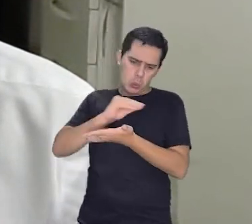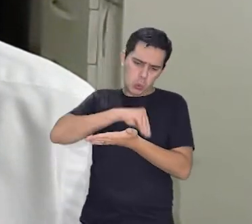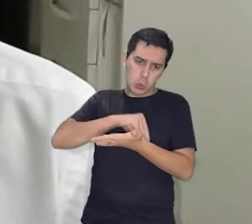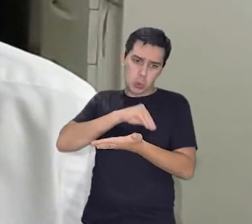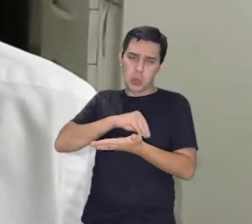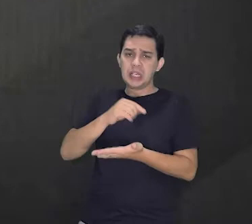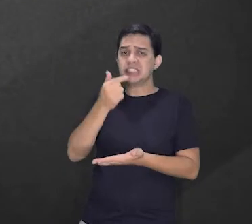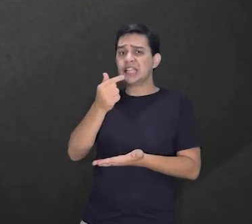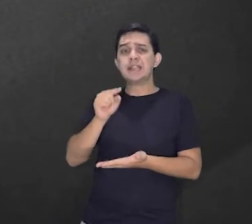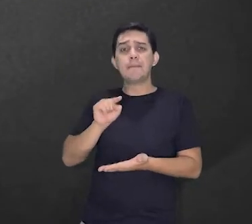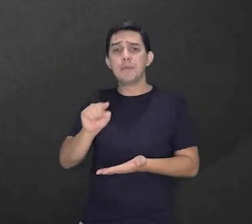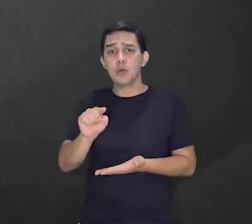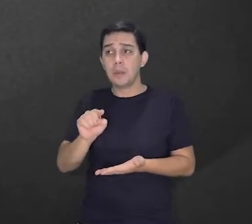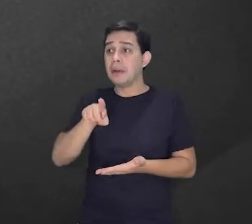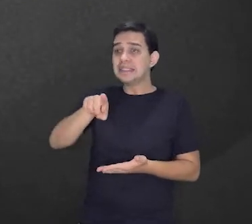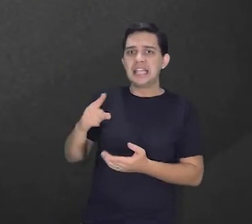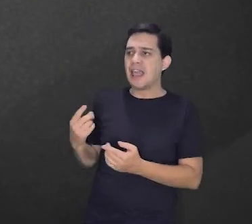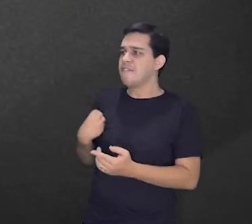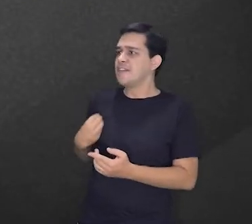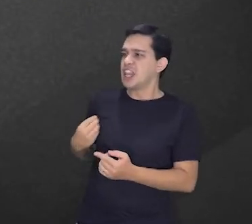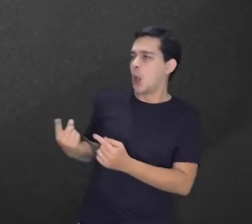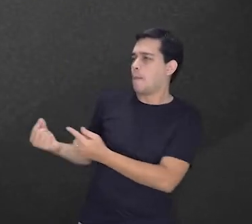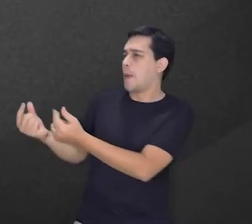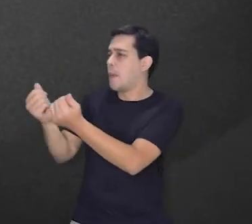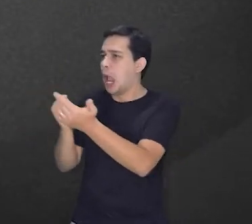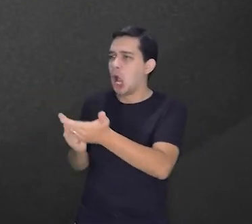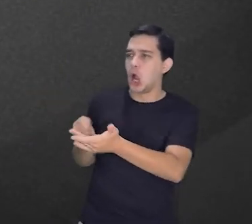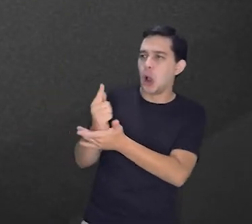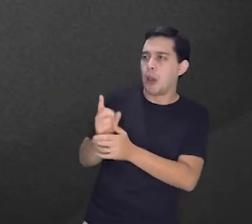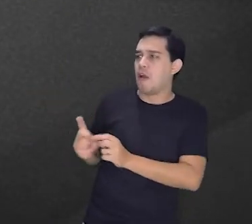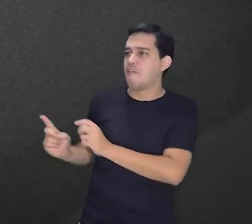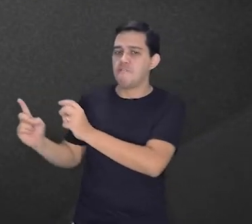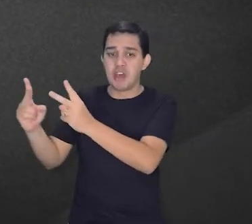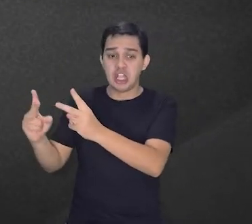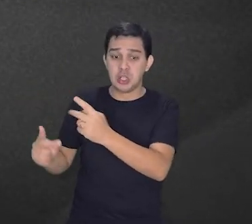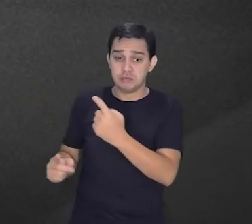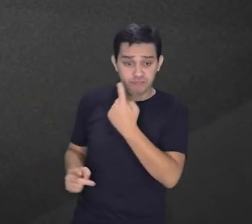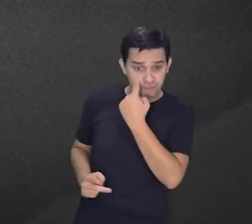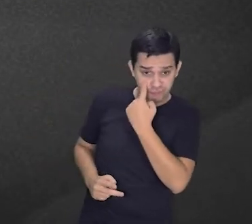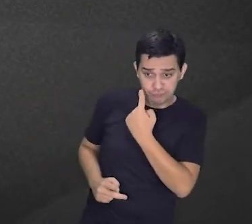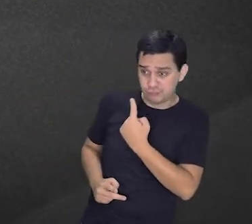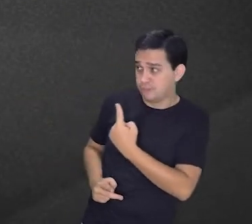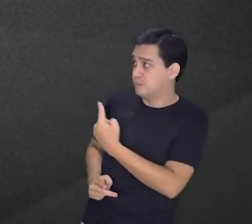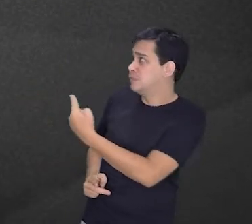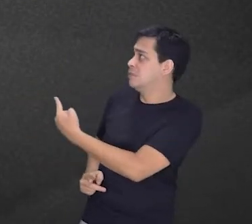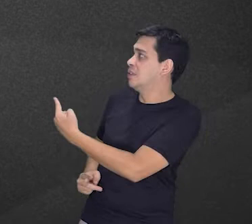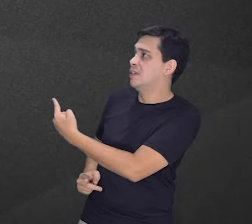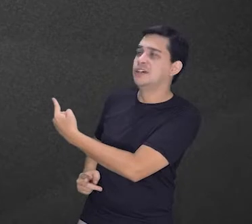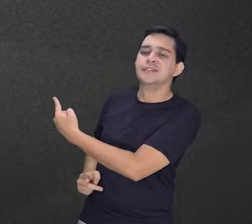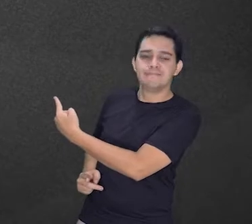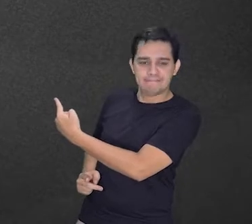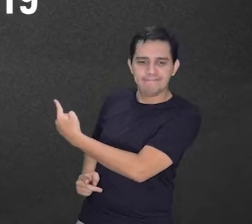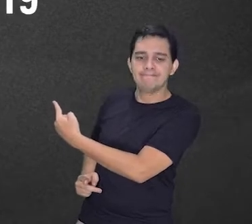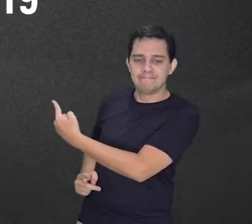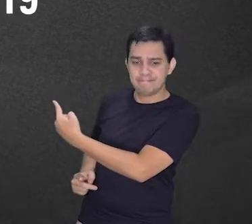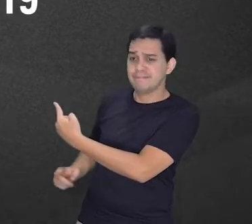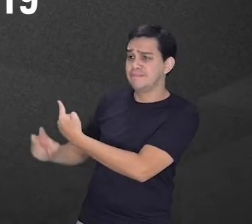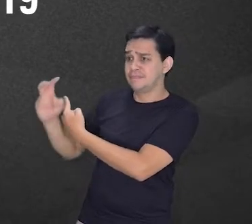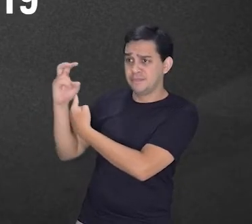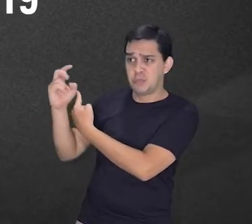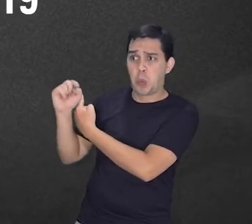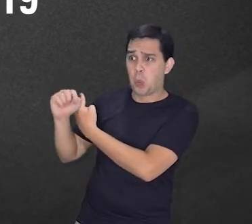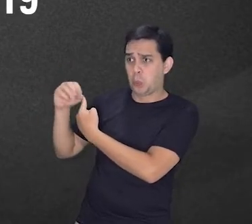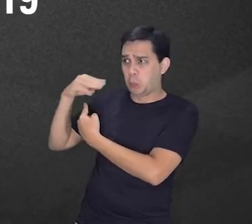de R$7 mil, e a movimentação financeira no período analisado foi extremamente superior a essa